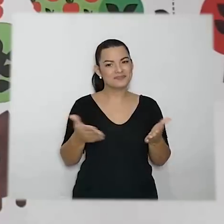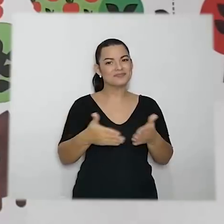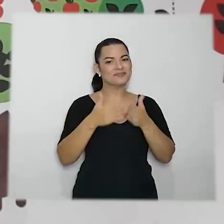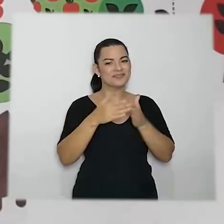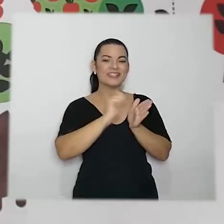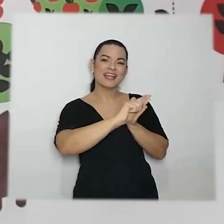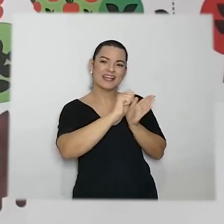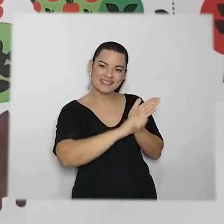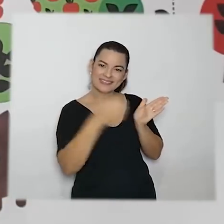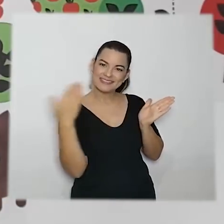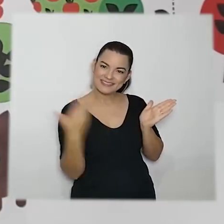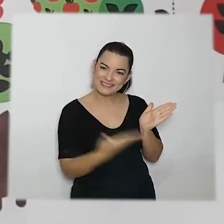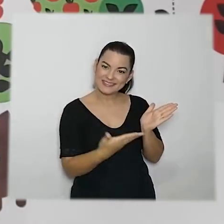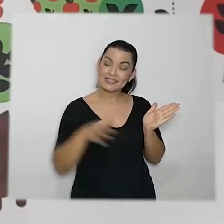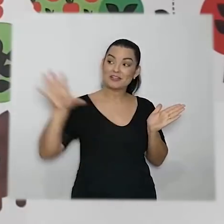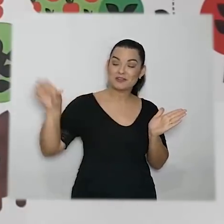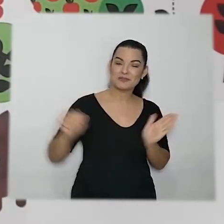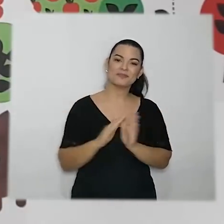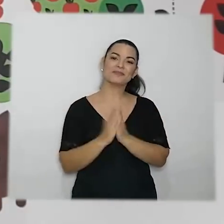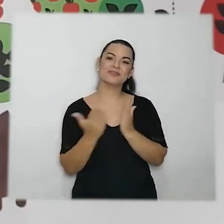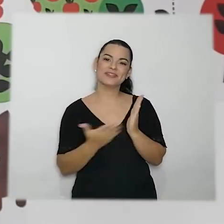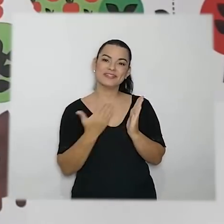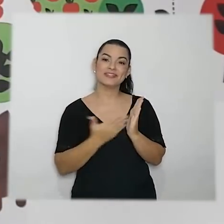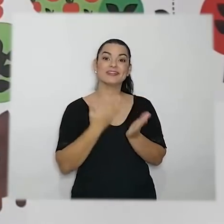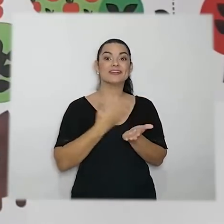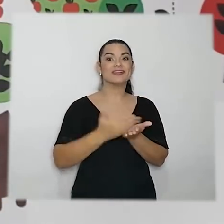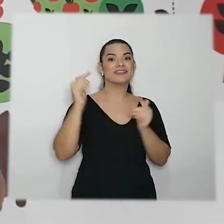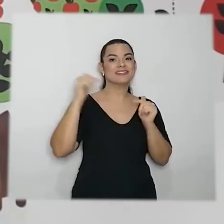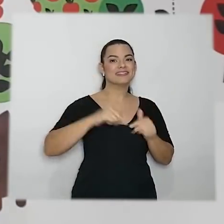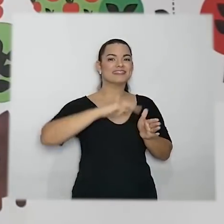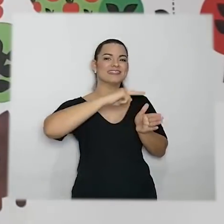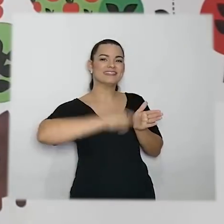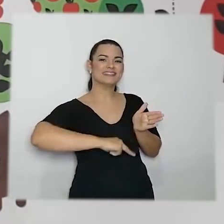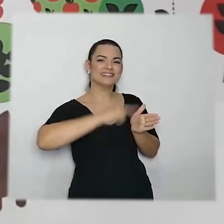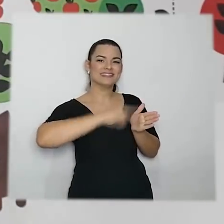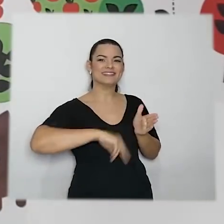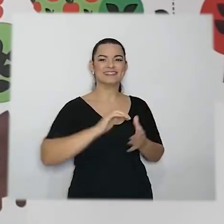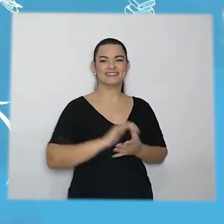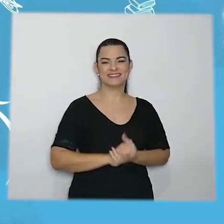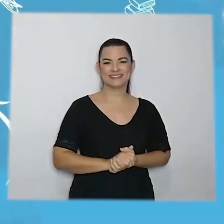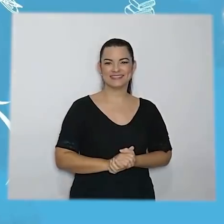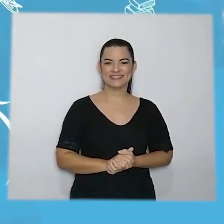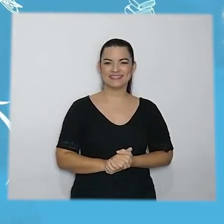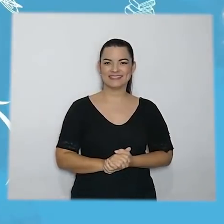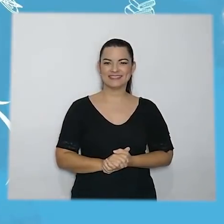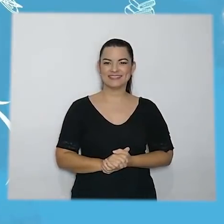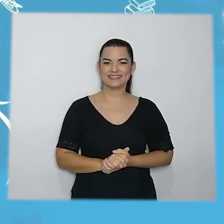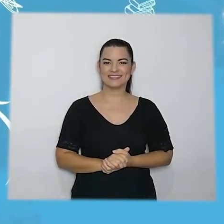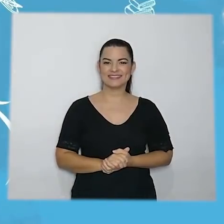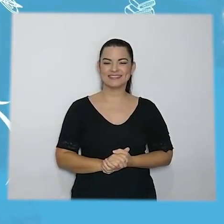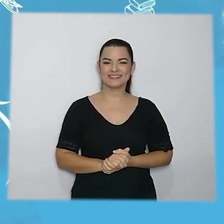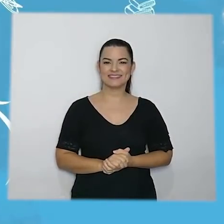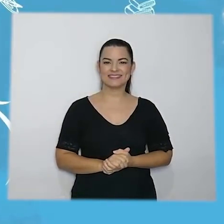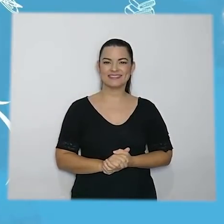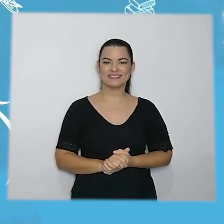já peguem o livro que nós vamos começar com a leitura de mais essa história.